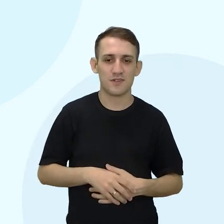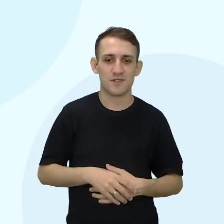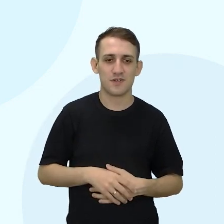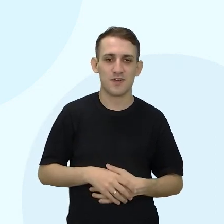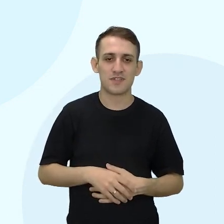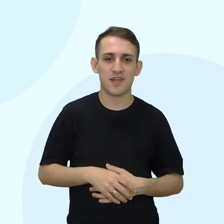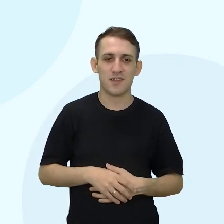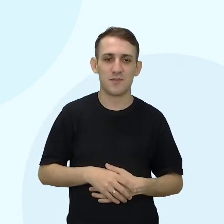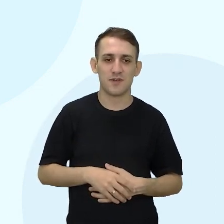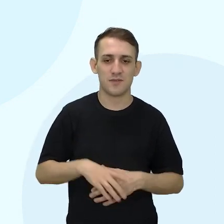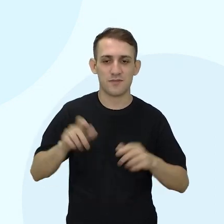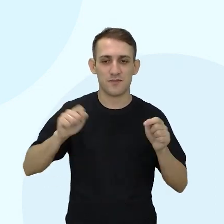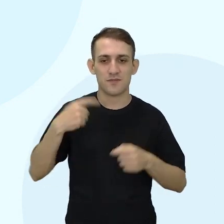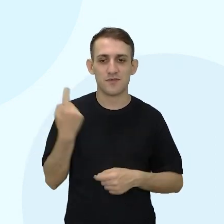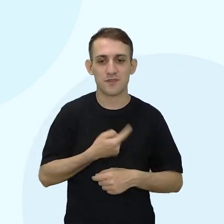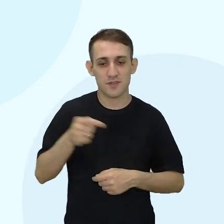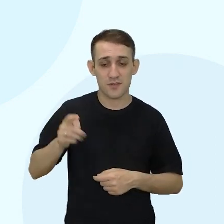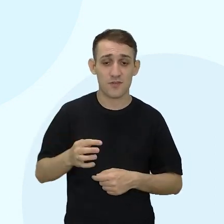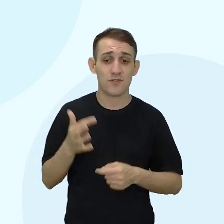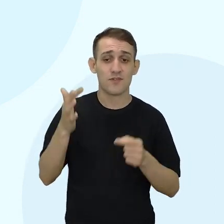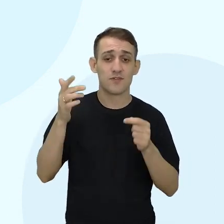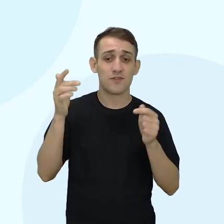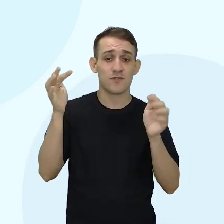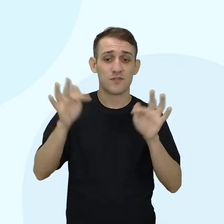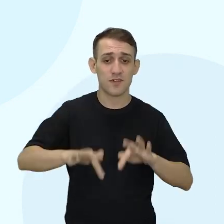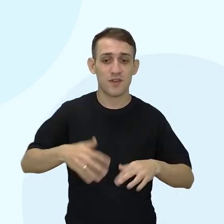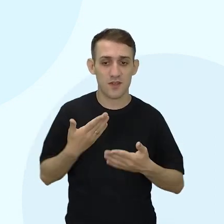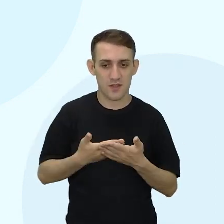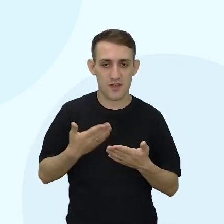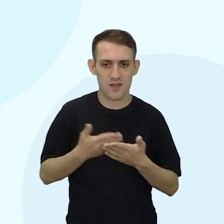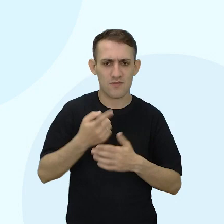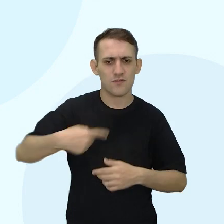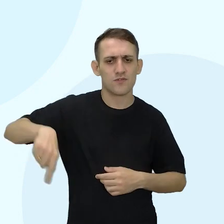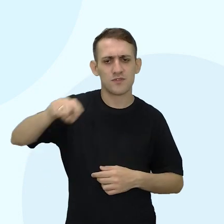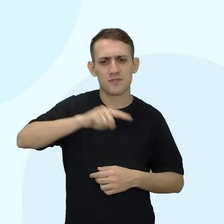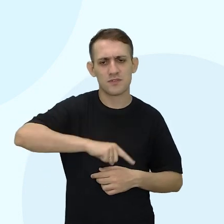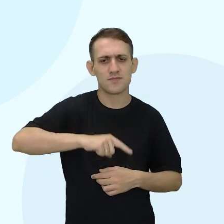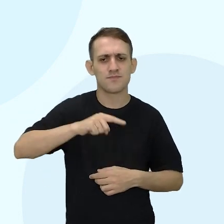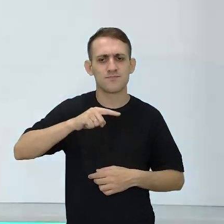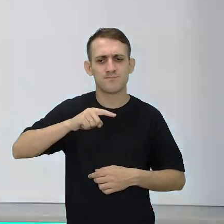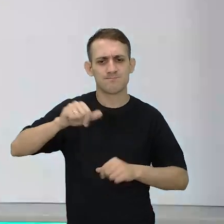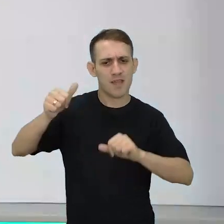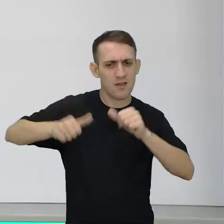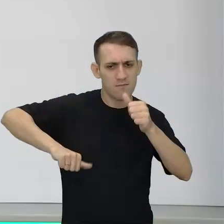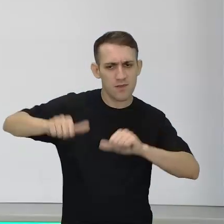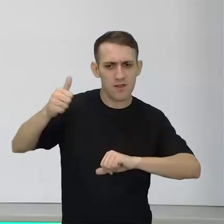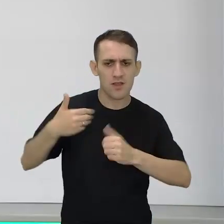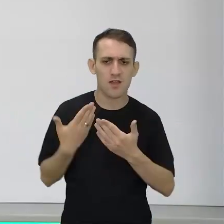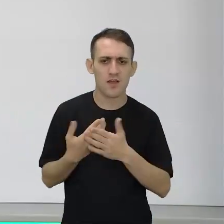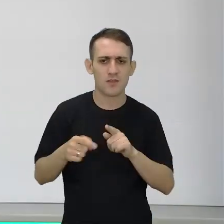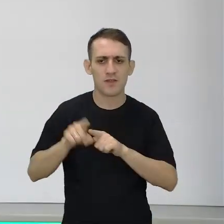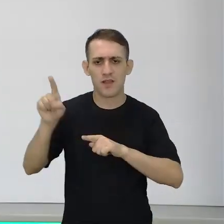Estamos chegando aqui no finalzinho da nossa aula, galera. Não deixe aí de prestigiar as aulas no nosso